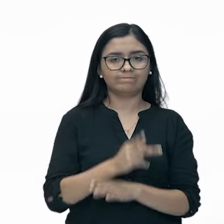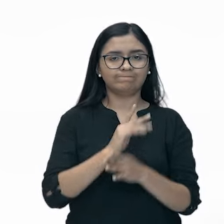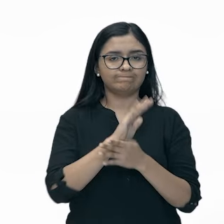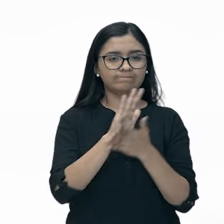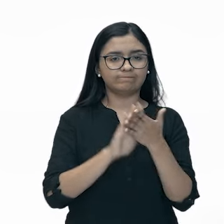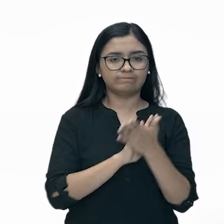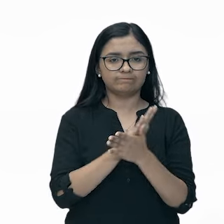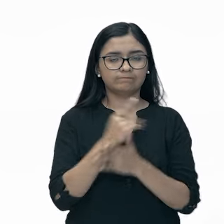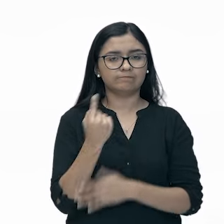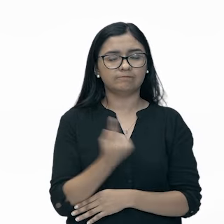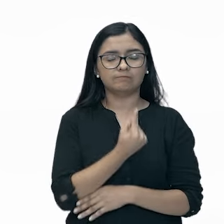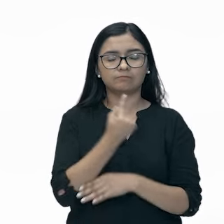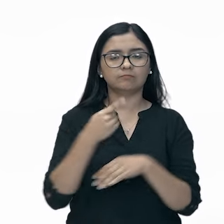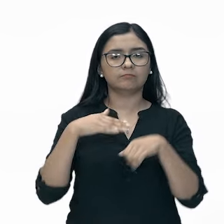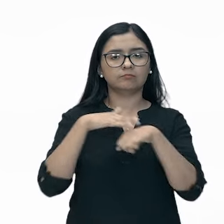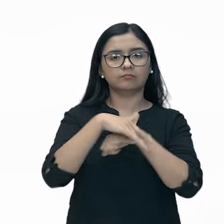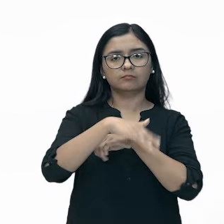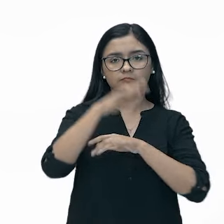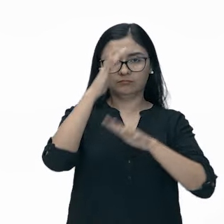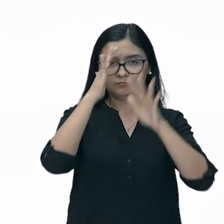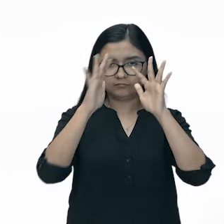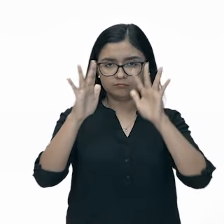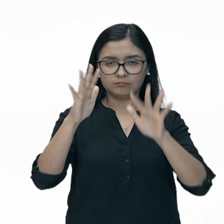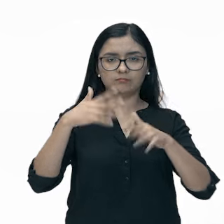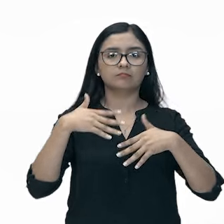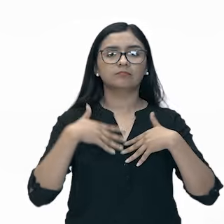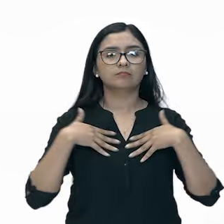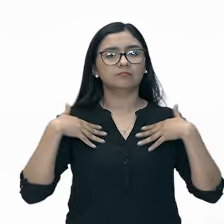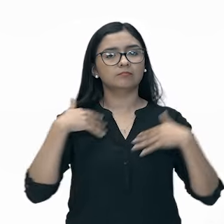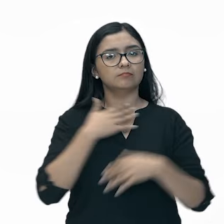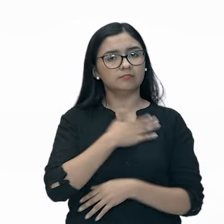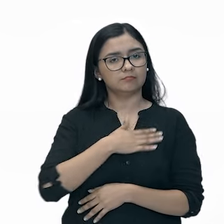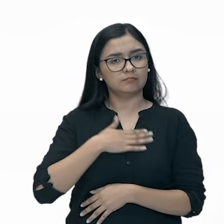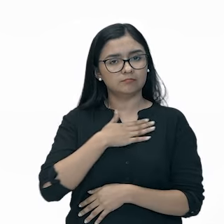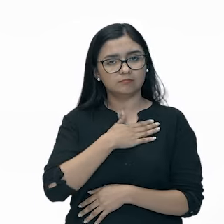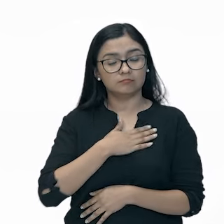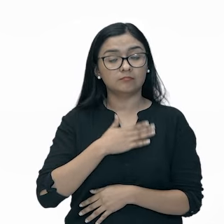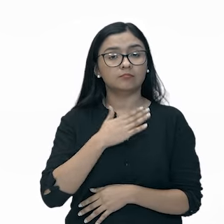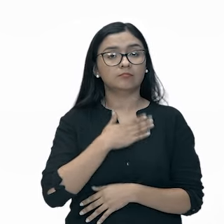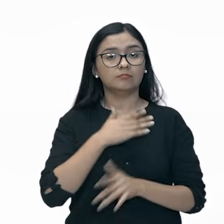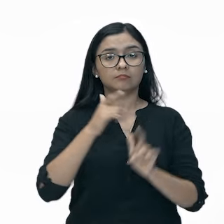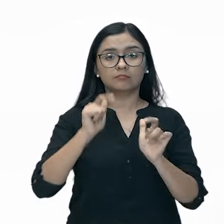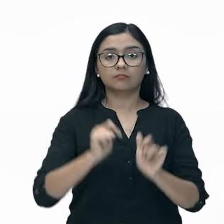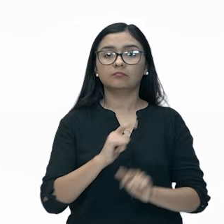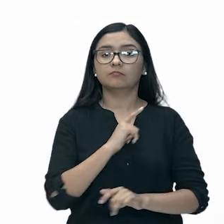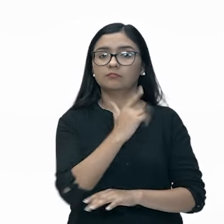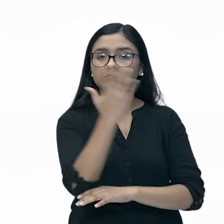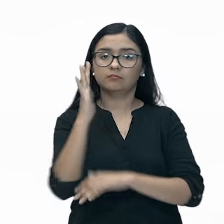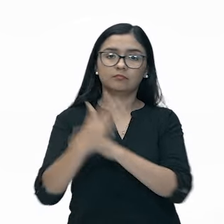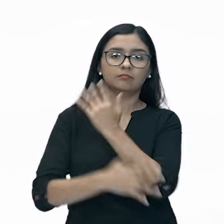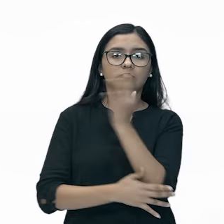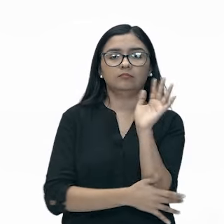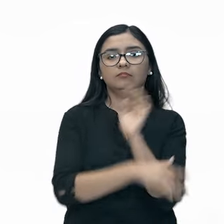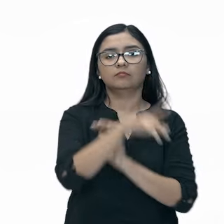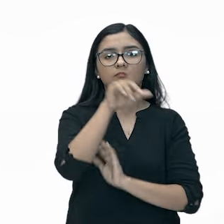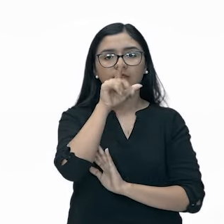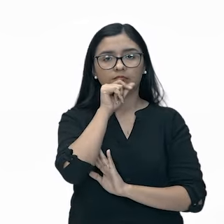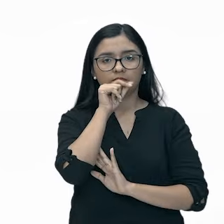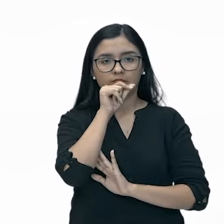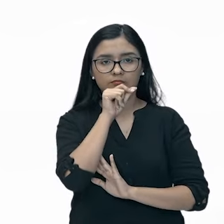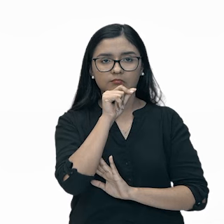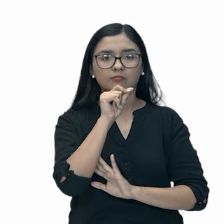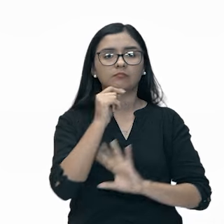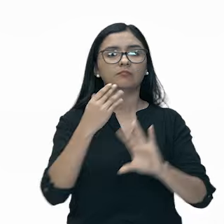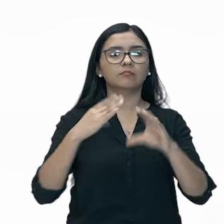cismar sozinho à noite mais prazer eu encontro lá minha terra tem palmeiras onde canta o sabiá não